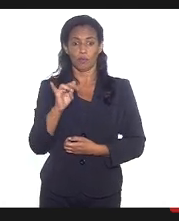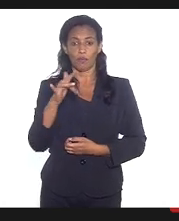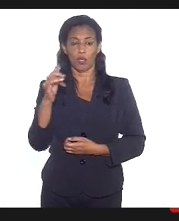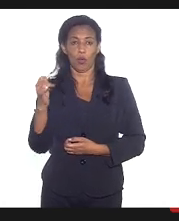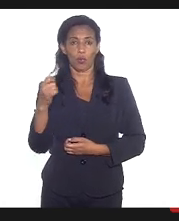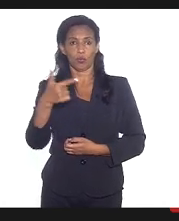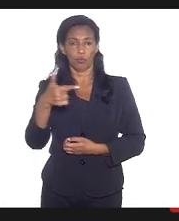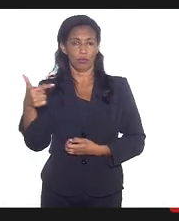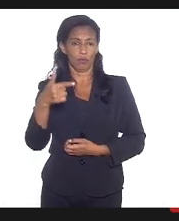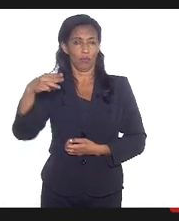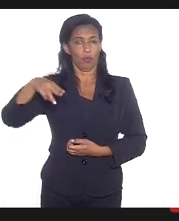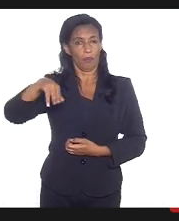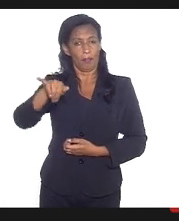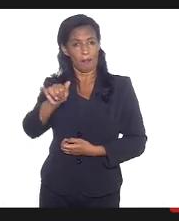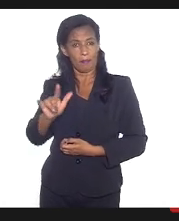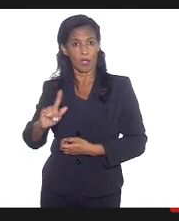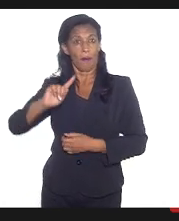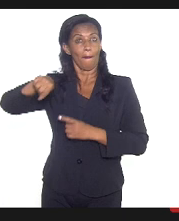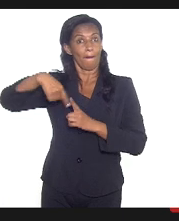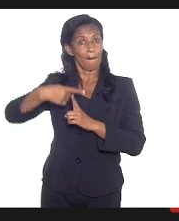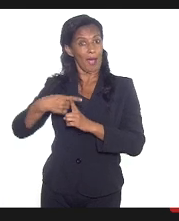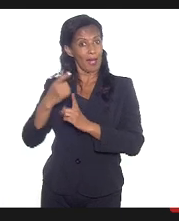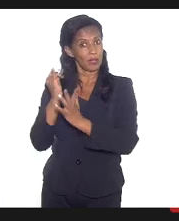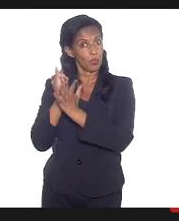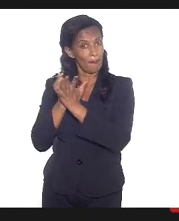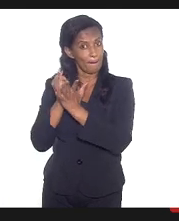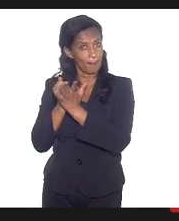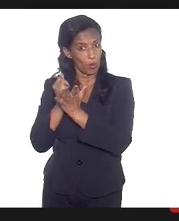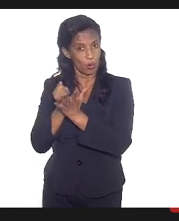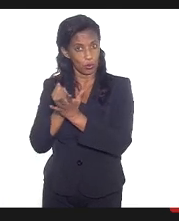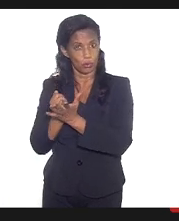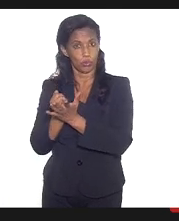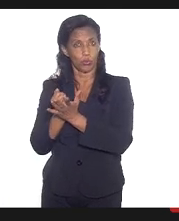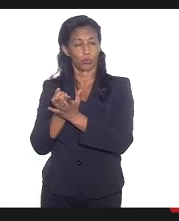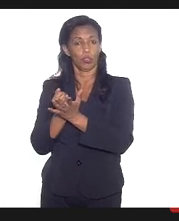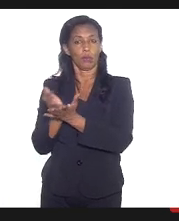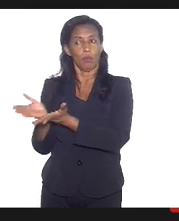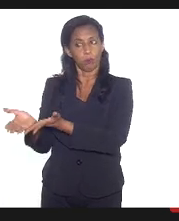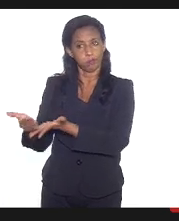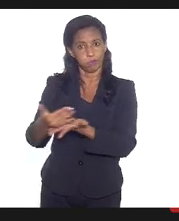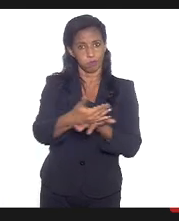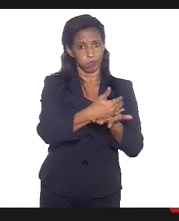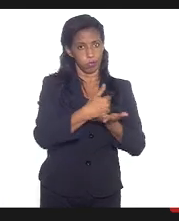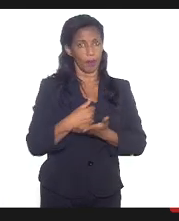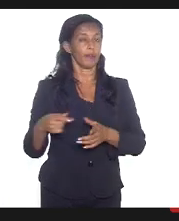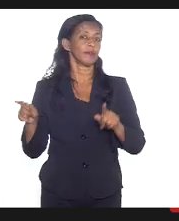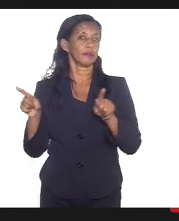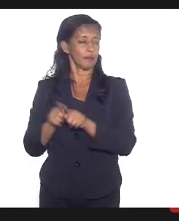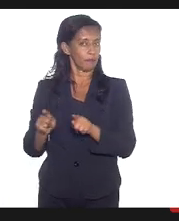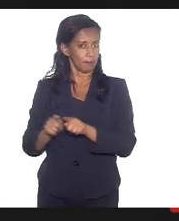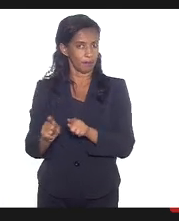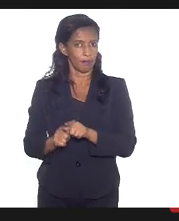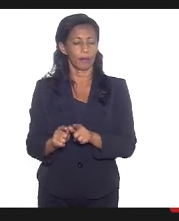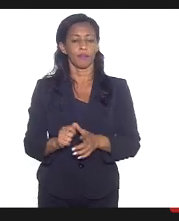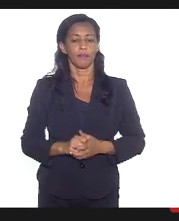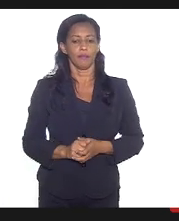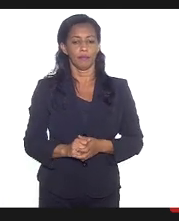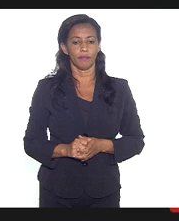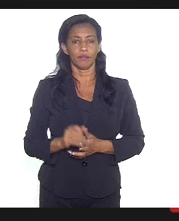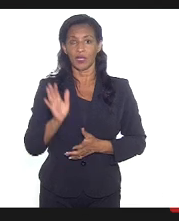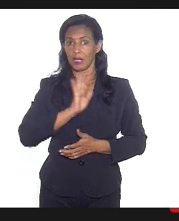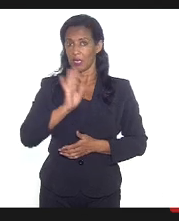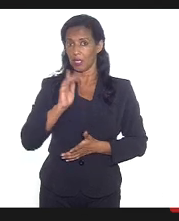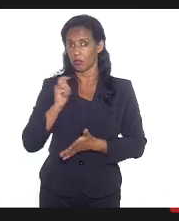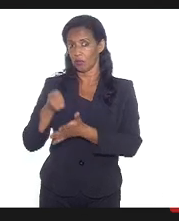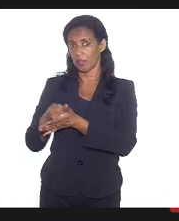2.222.000. Mais o imposto que ele deveria voltar a recolher mensalmente, caso fosse um devedor quanto mais, que não estivesse